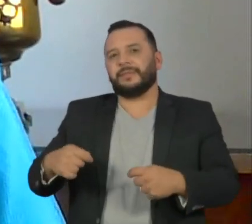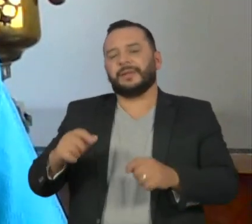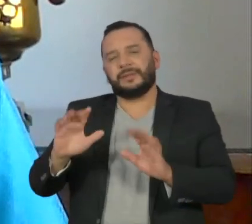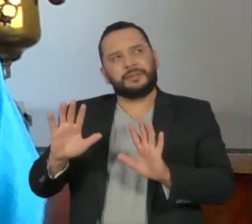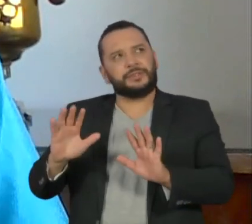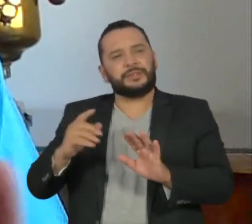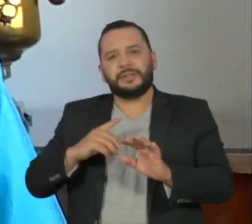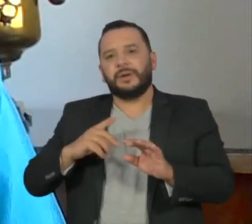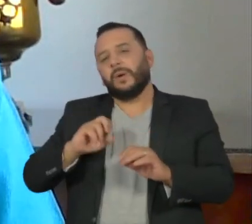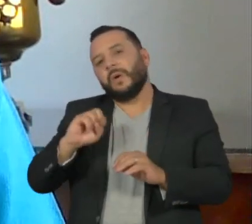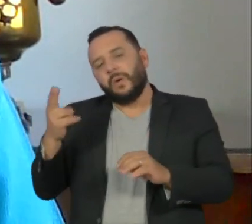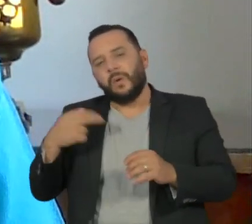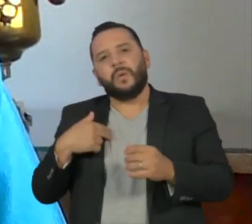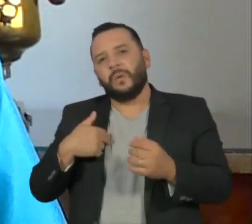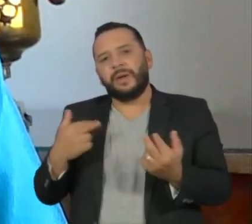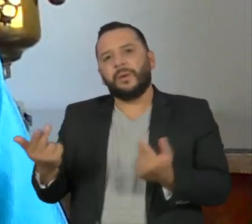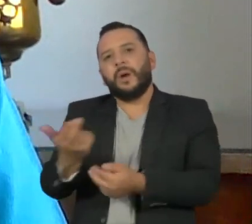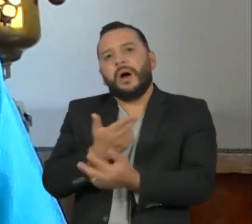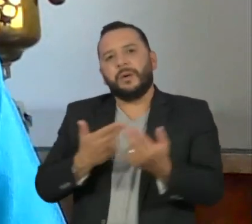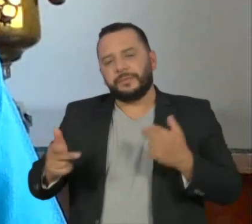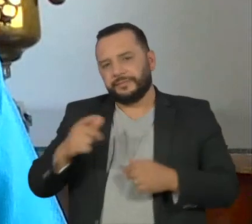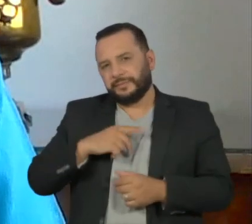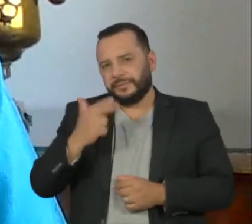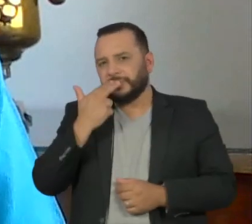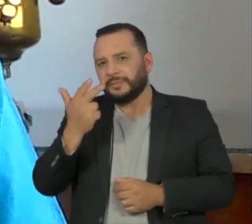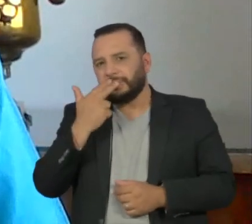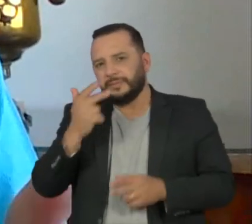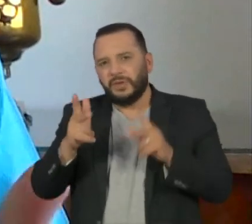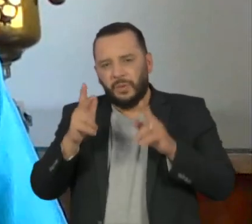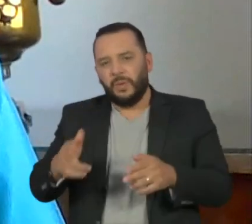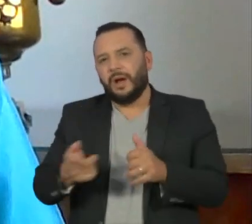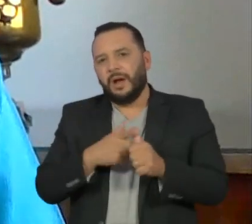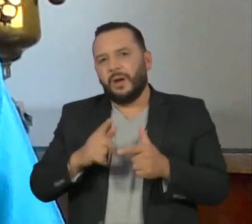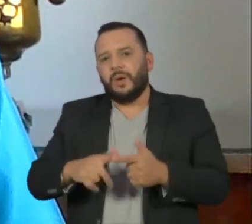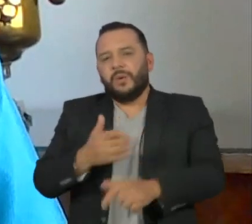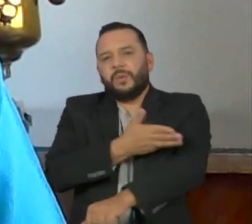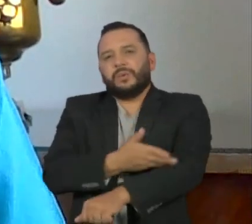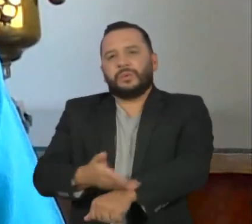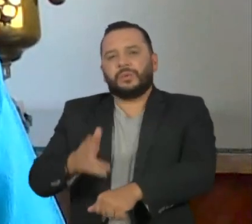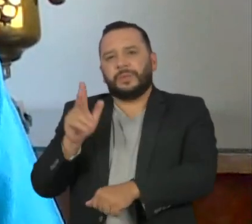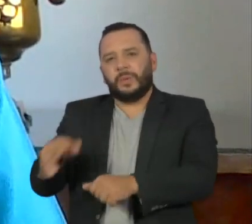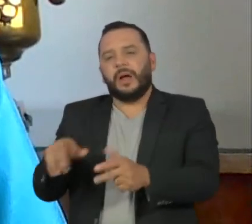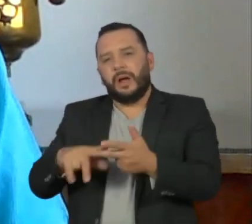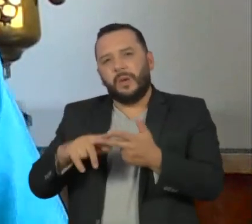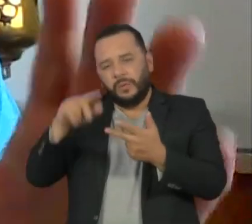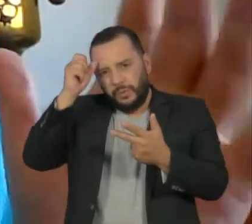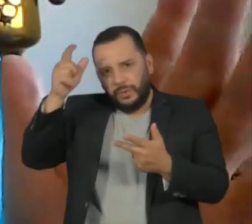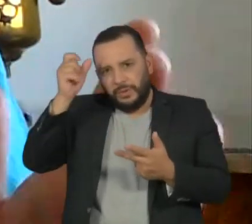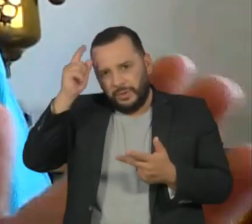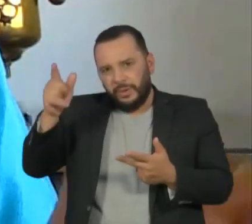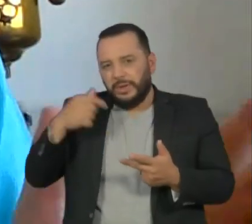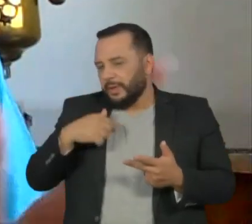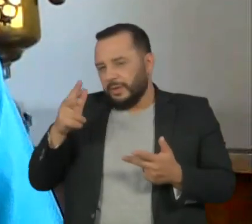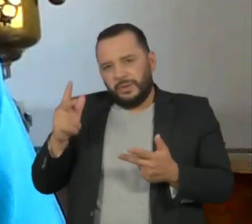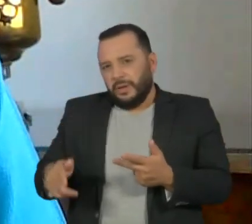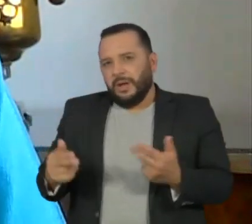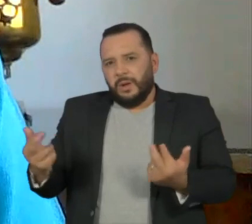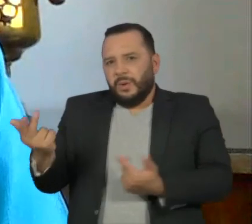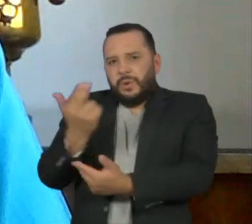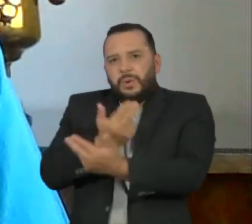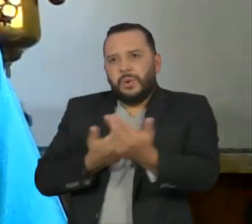língua, tem os mesmos costumes, tem um determinado passado real ou inventado